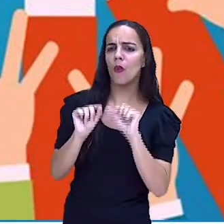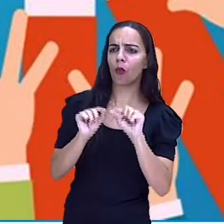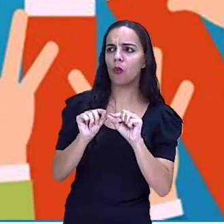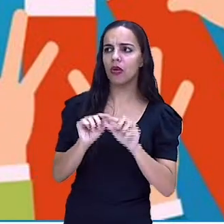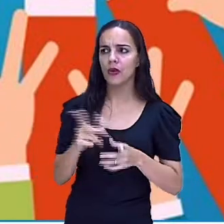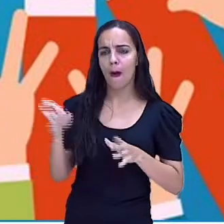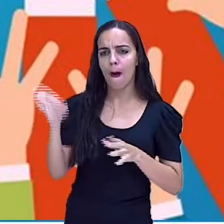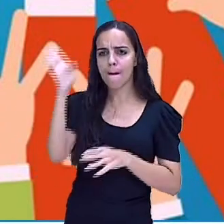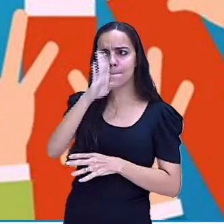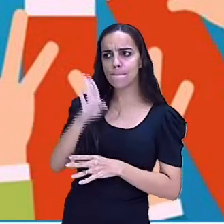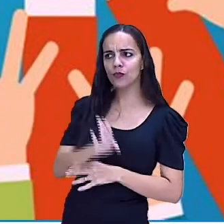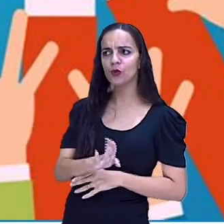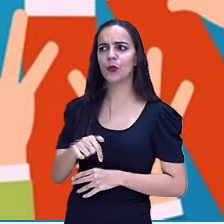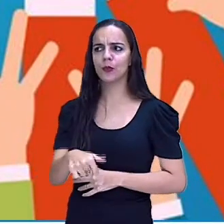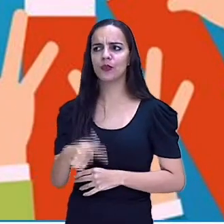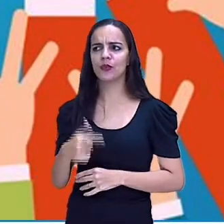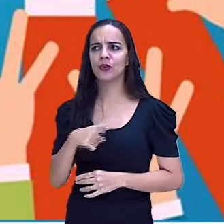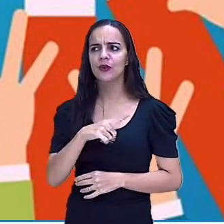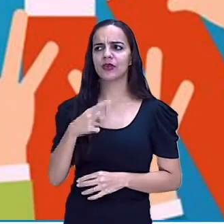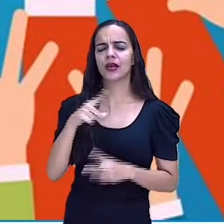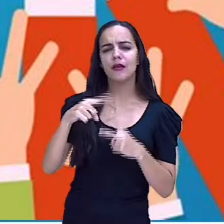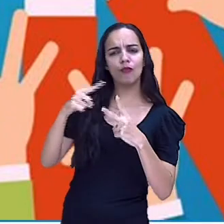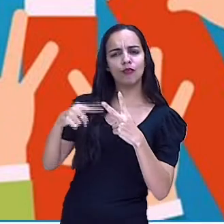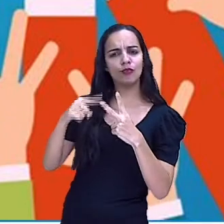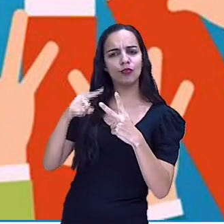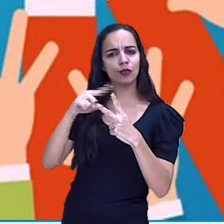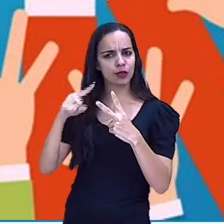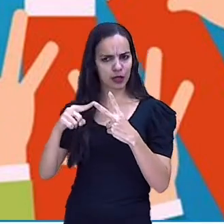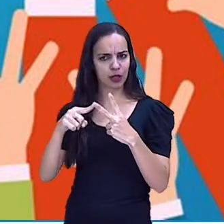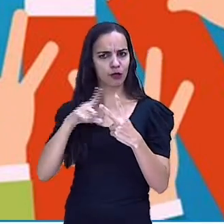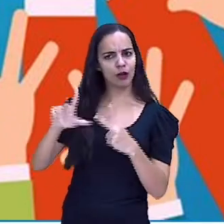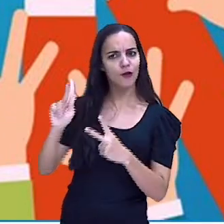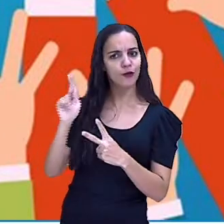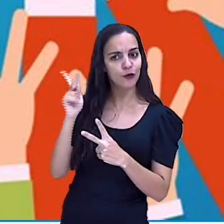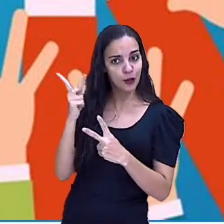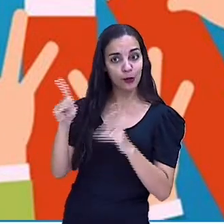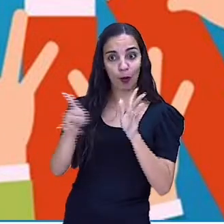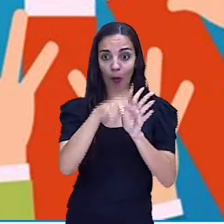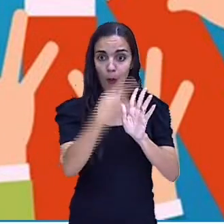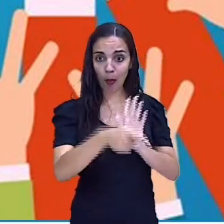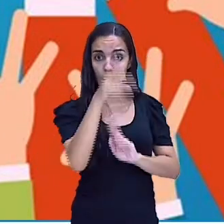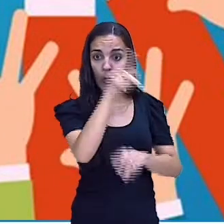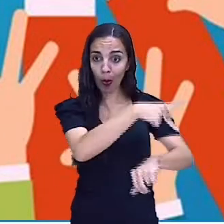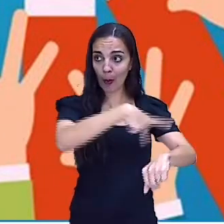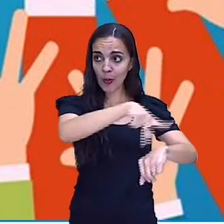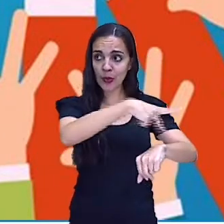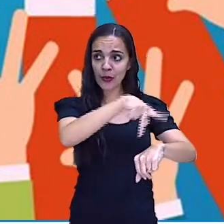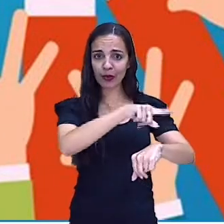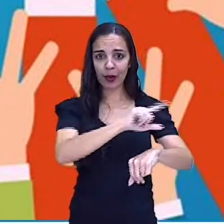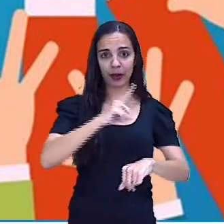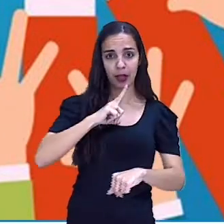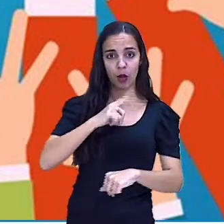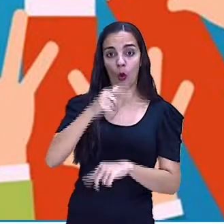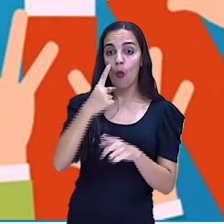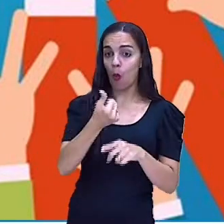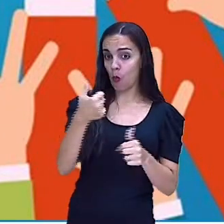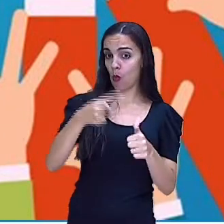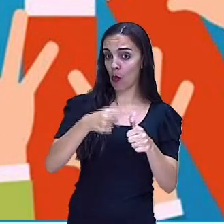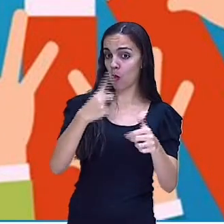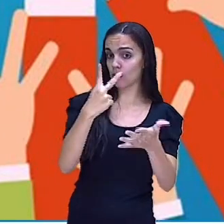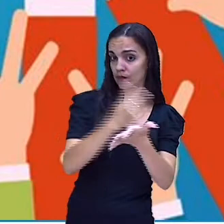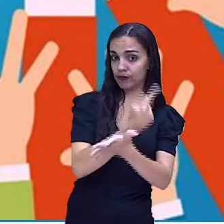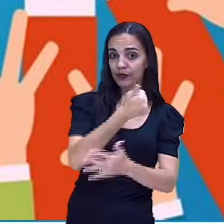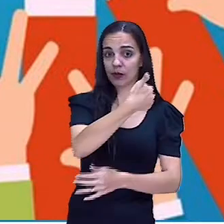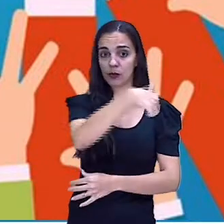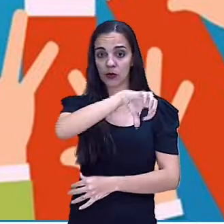redemocratização do Brasil em dois momentos da sua história republicana. Uma foi em 1945